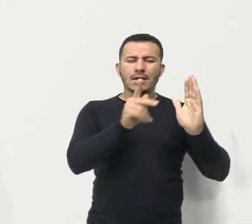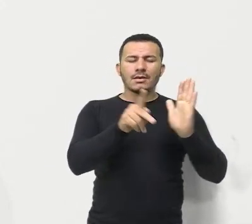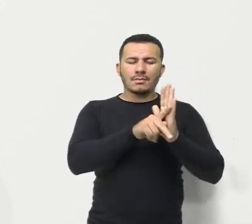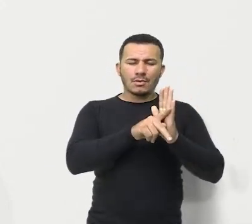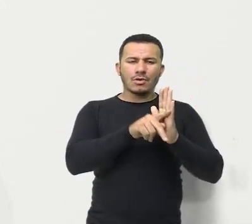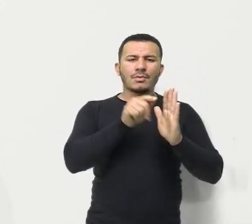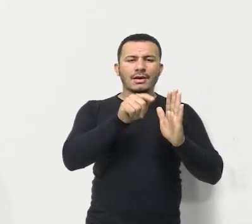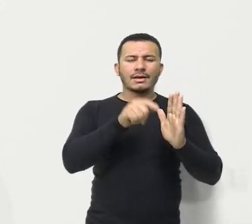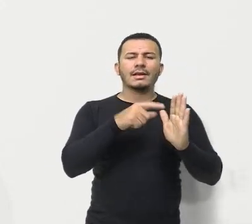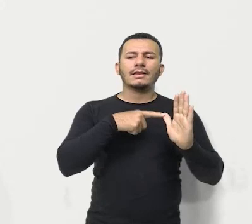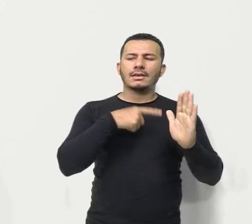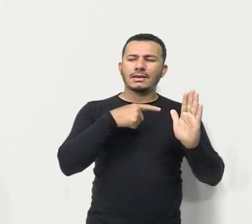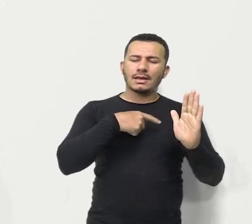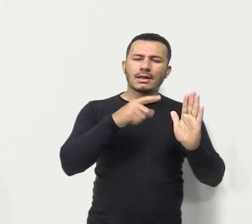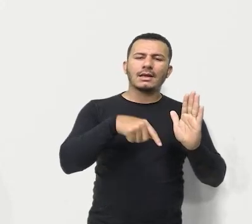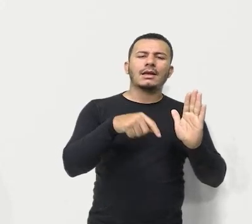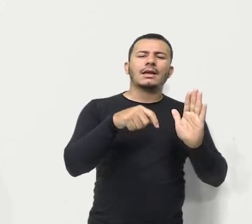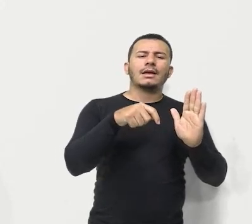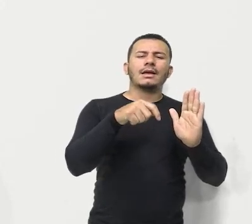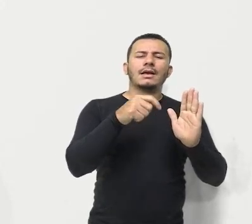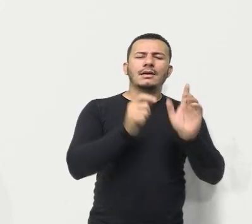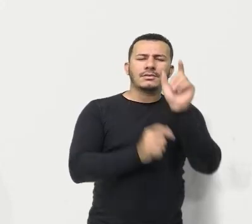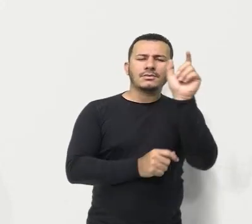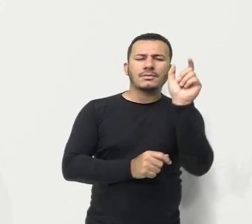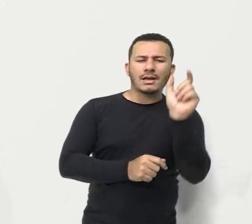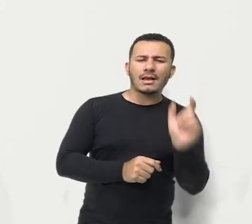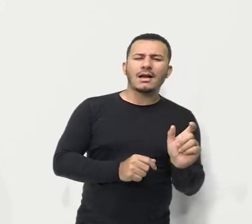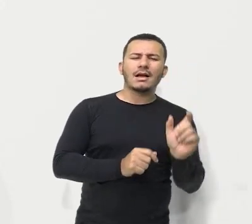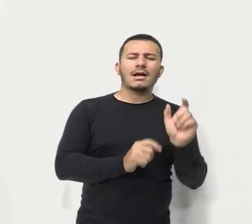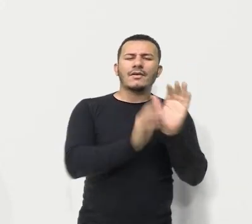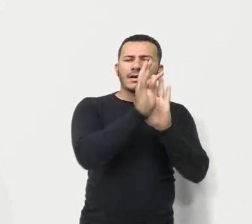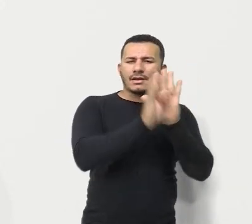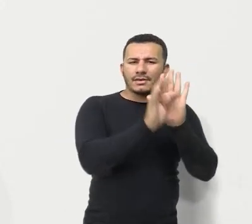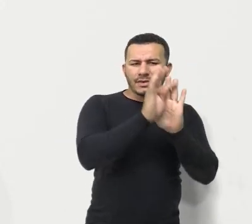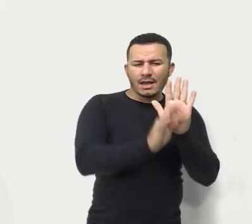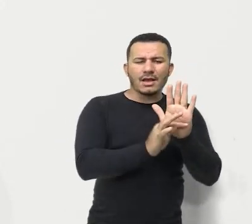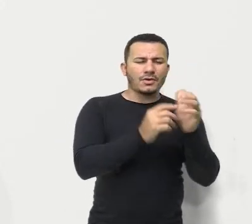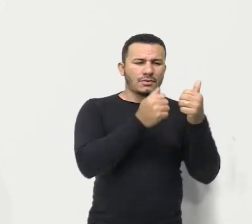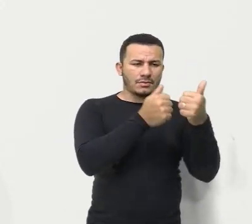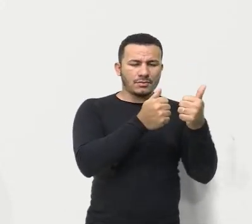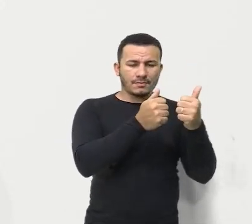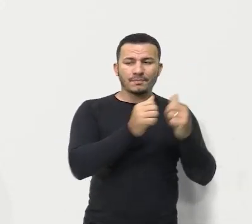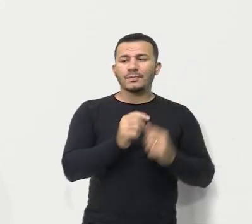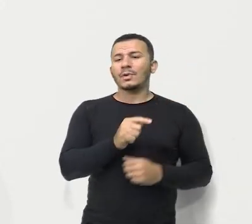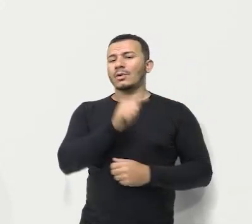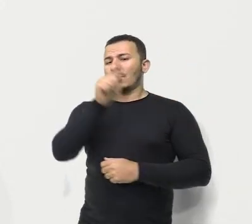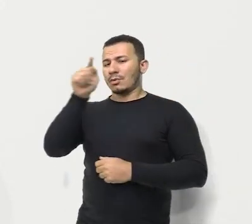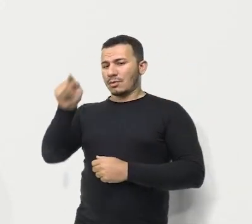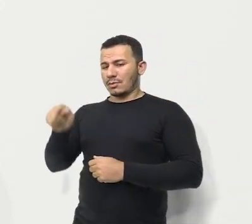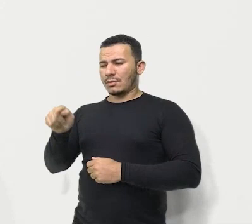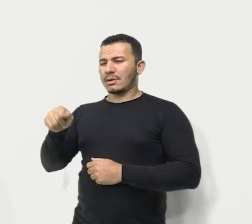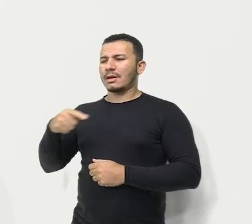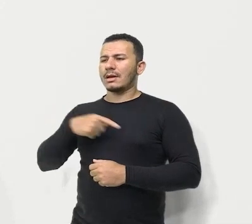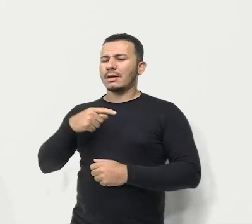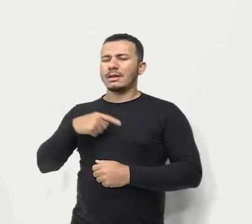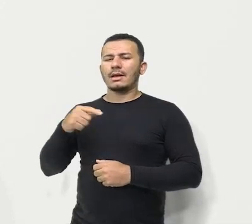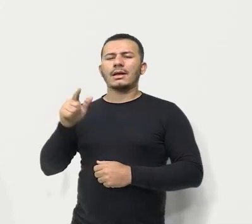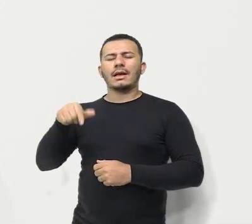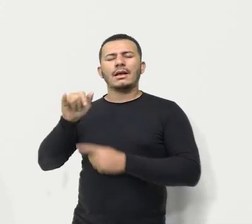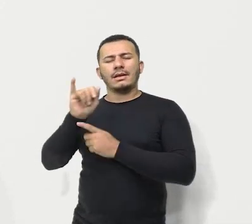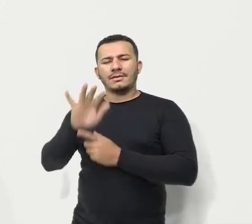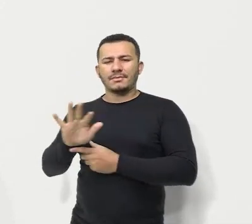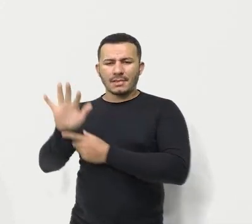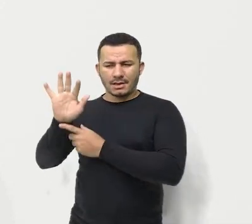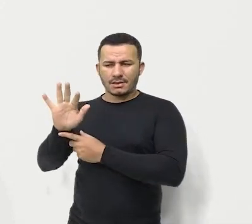verbal, ou seja, as palavras bem aqui, né, desse lado, plano verbal. E do outro lado, o plano não